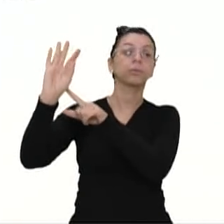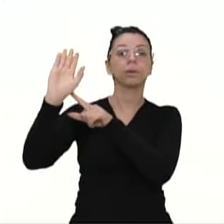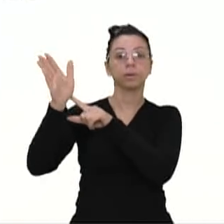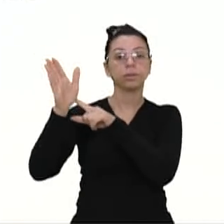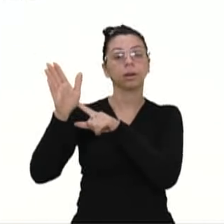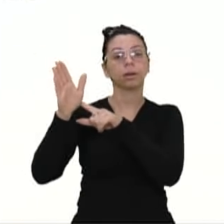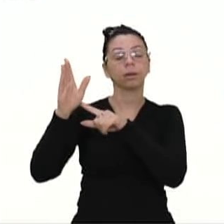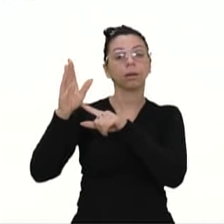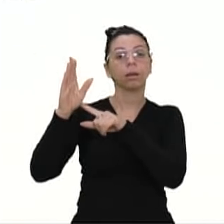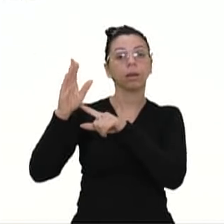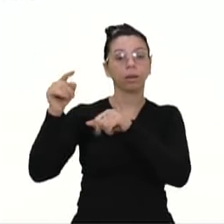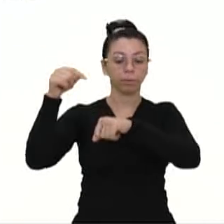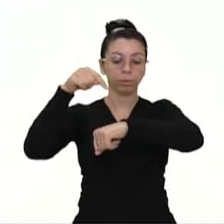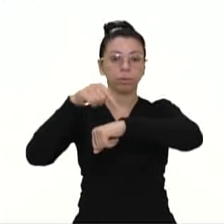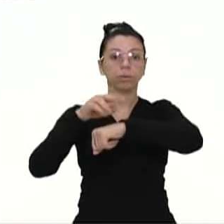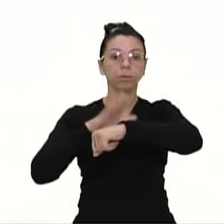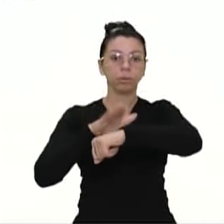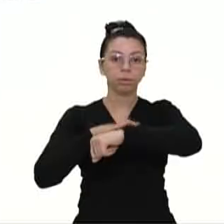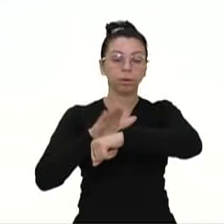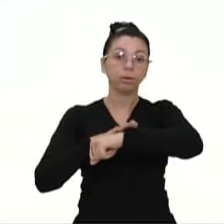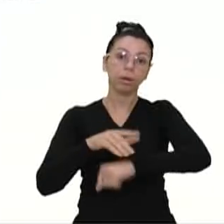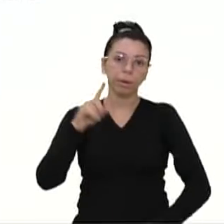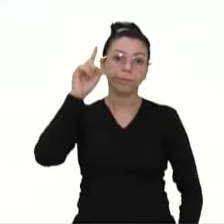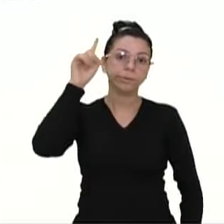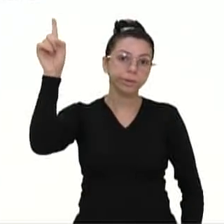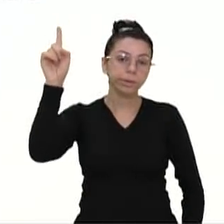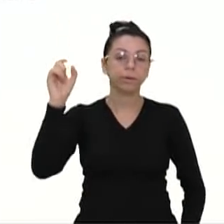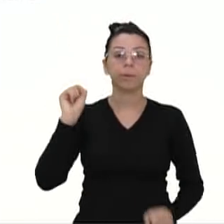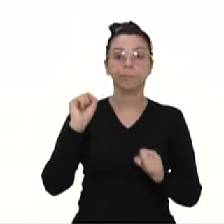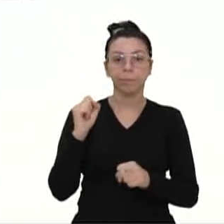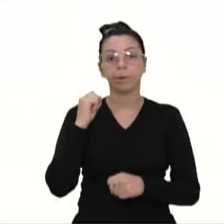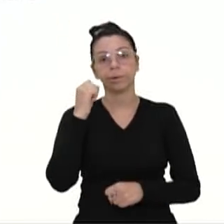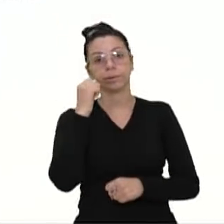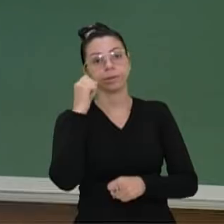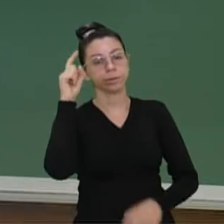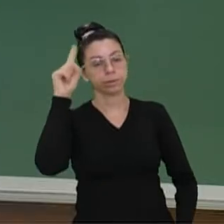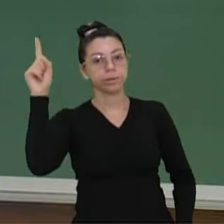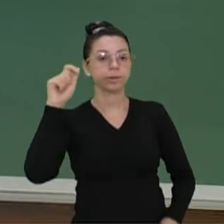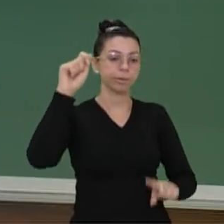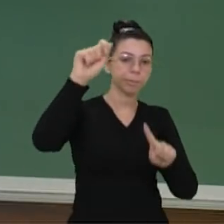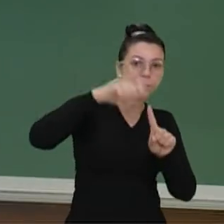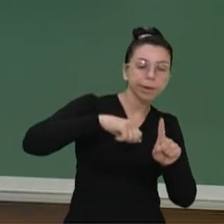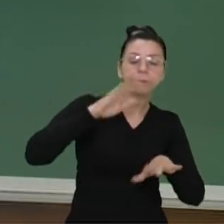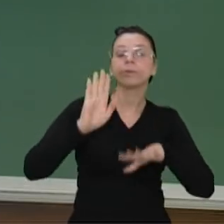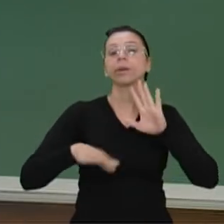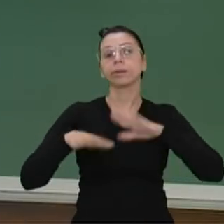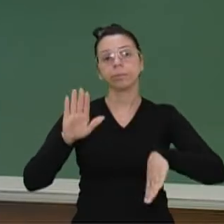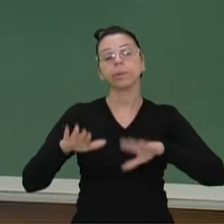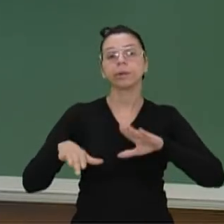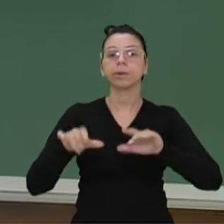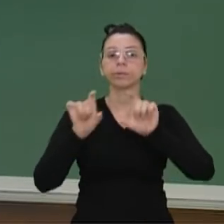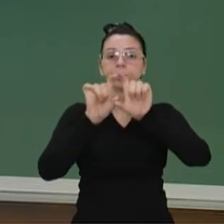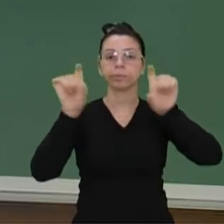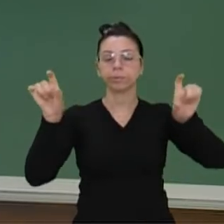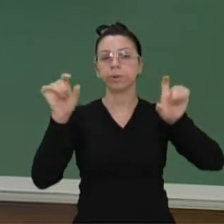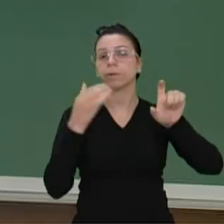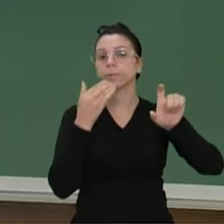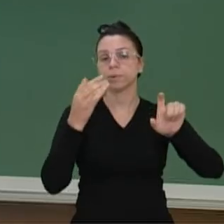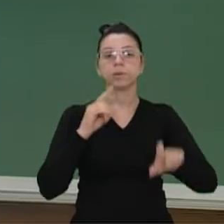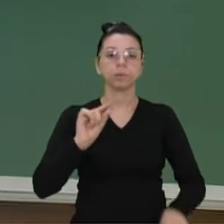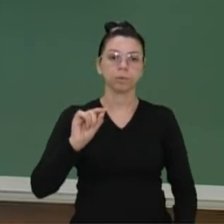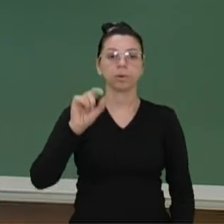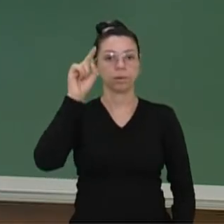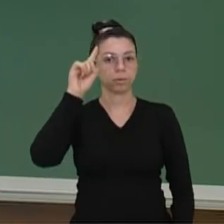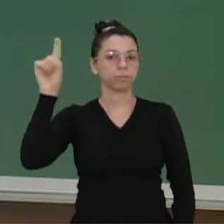disse, é o tempo, nesse caso está medido em dias, mas pode ser medido em dias, em meses, depende da equação, nessa equação é medida em